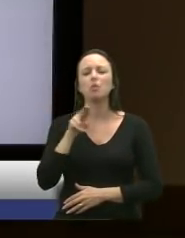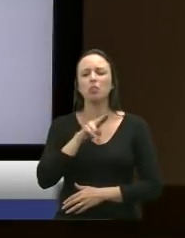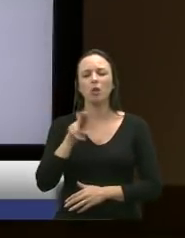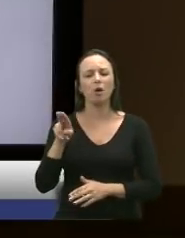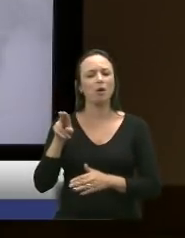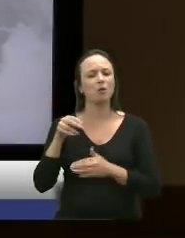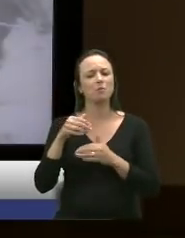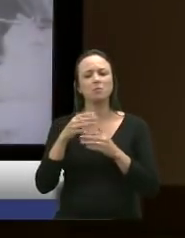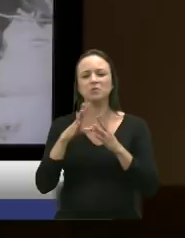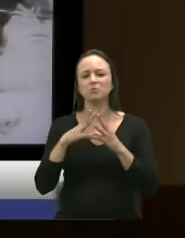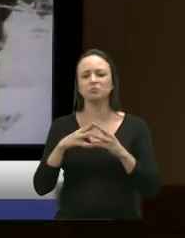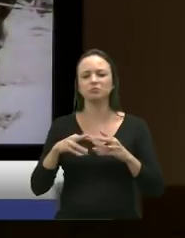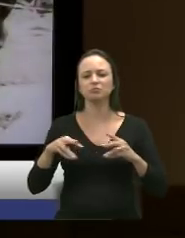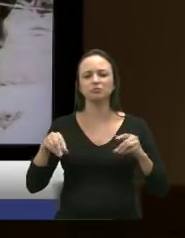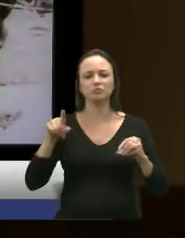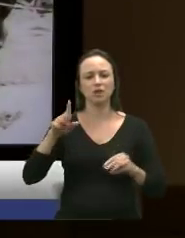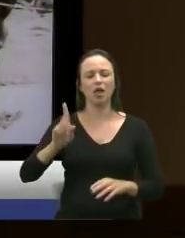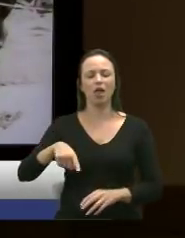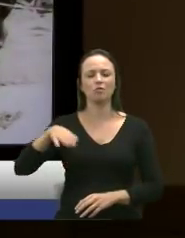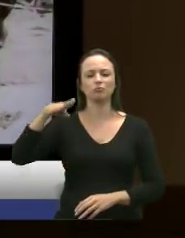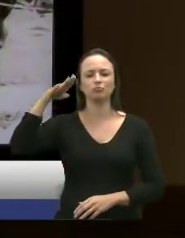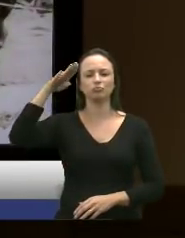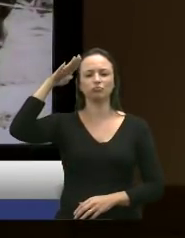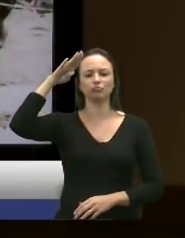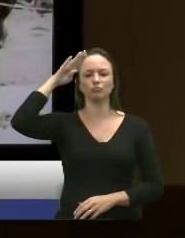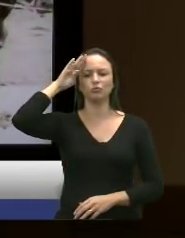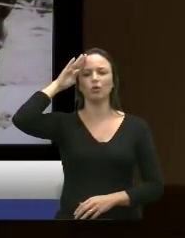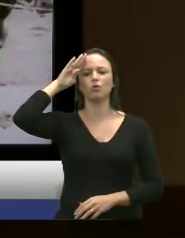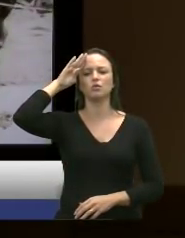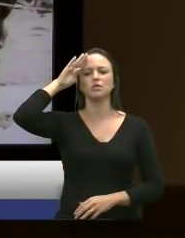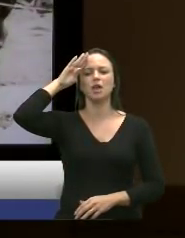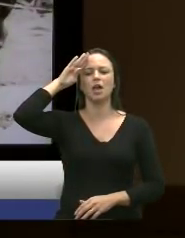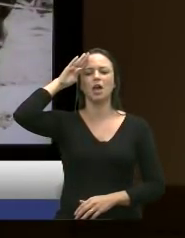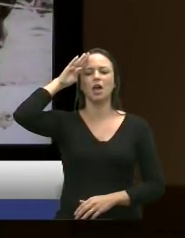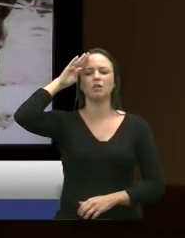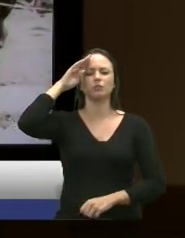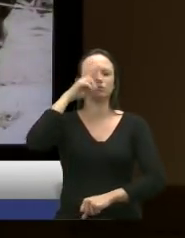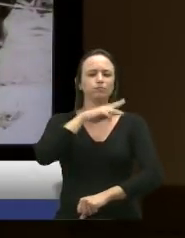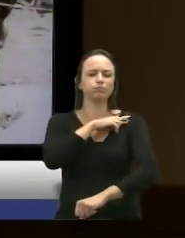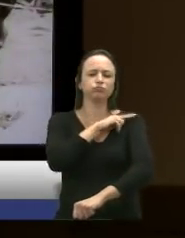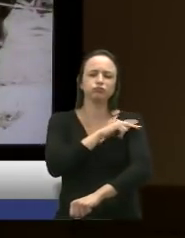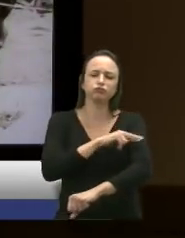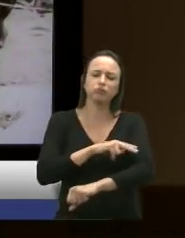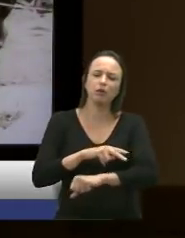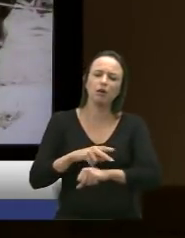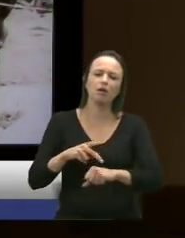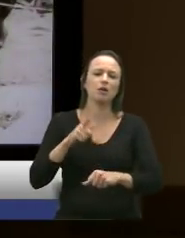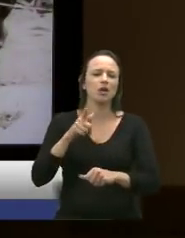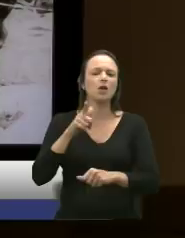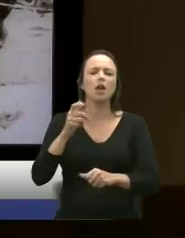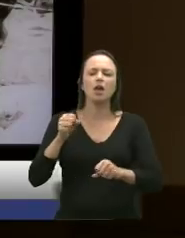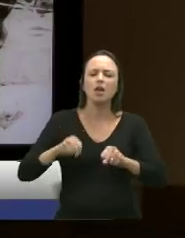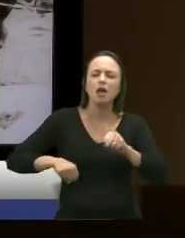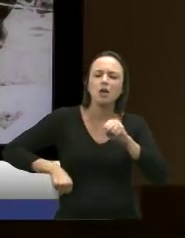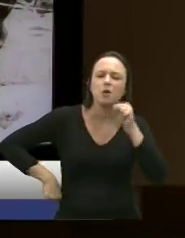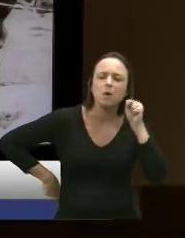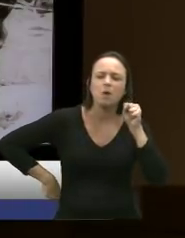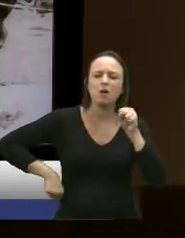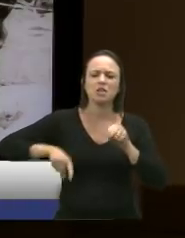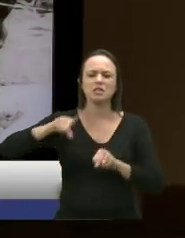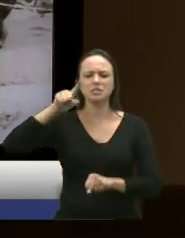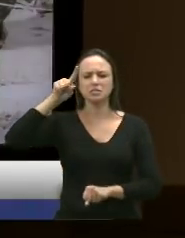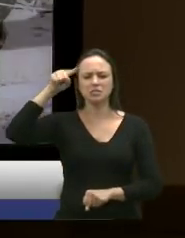és soldado, o apóstolo da raça, o herói, o santo,